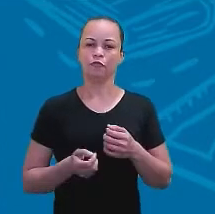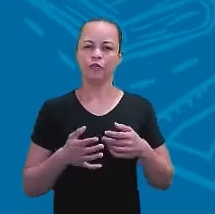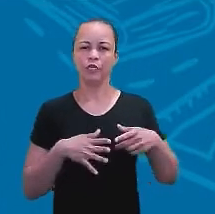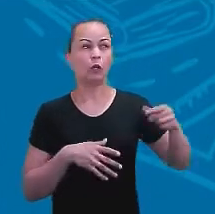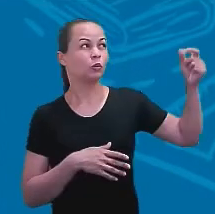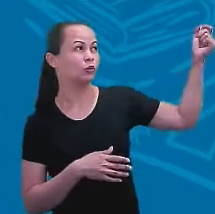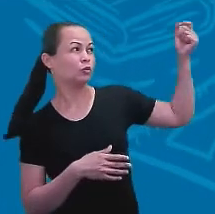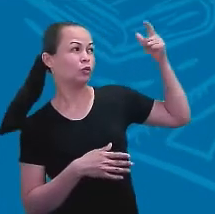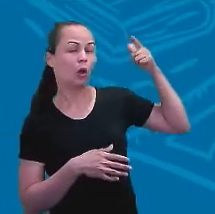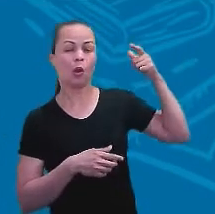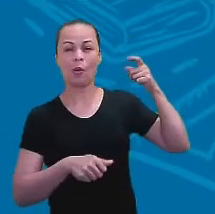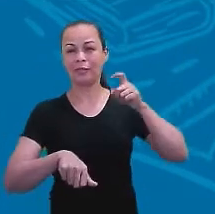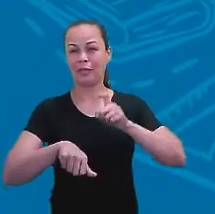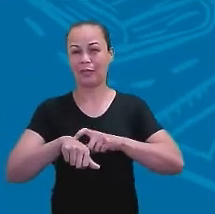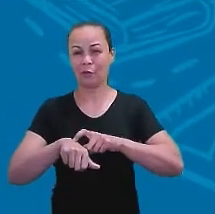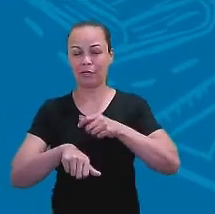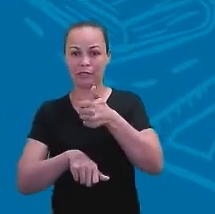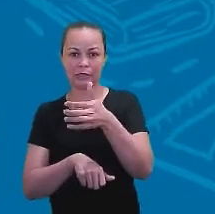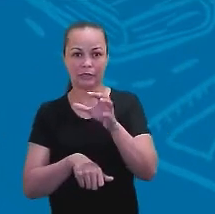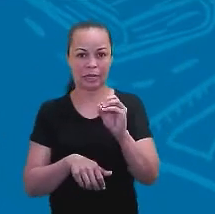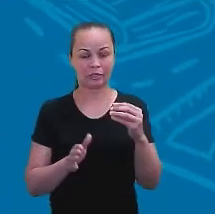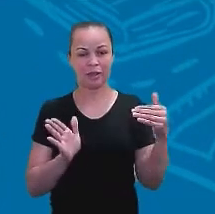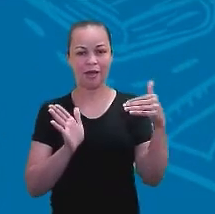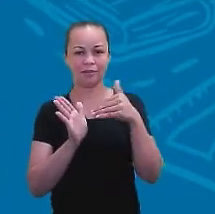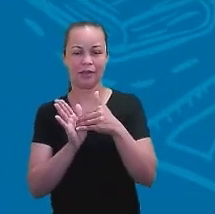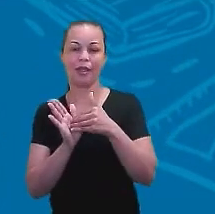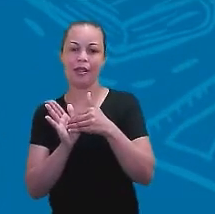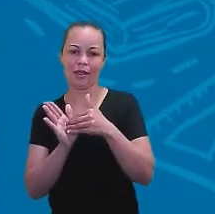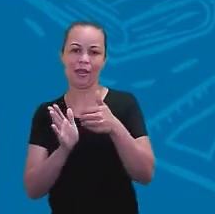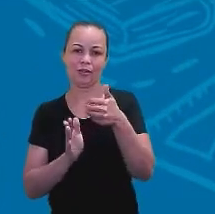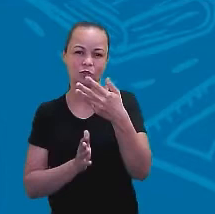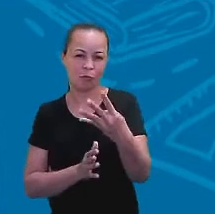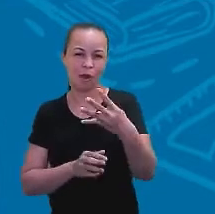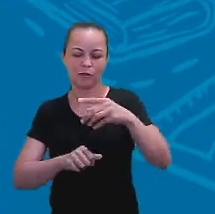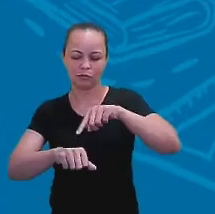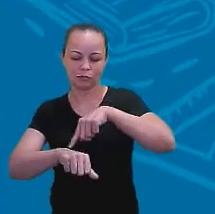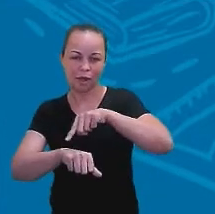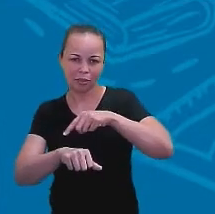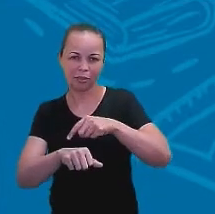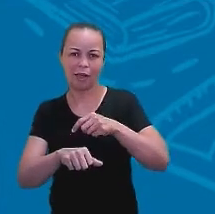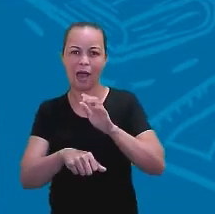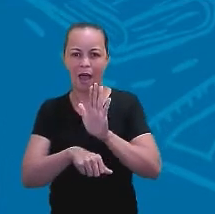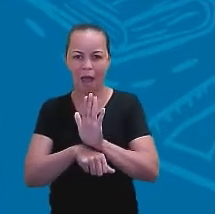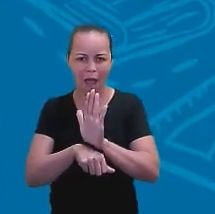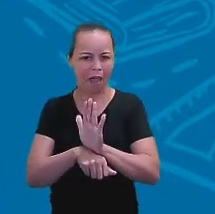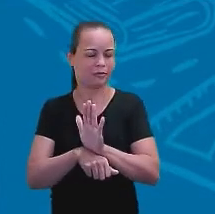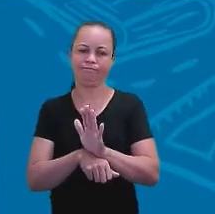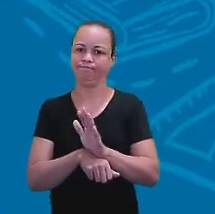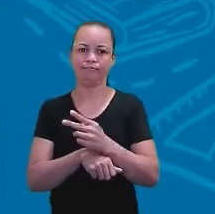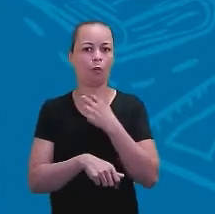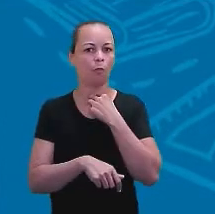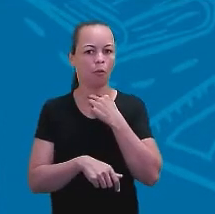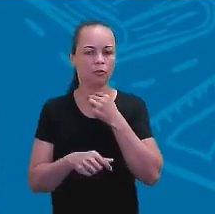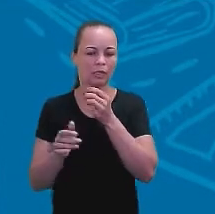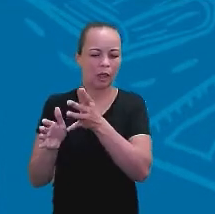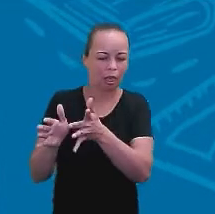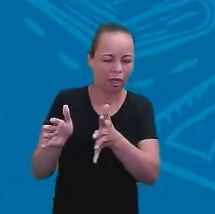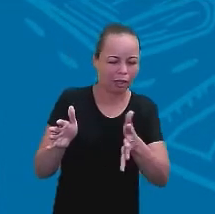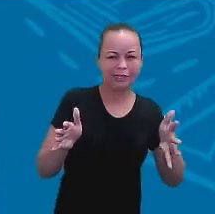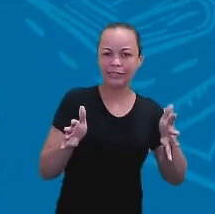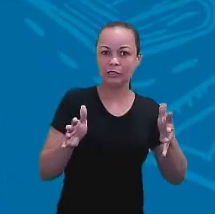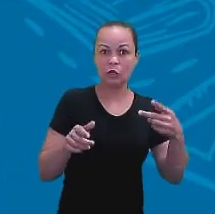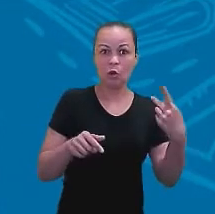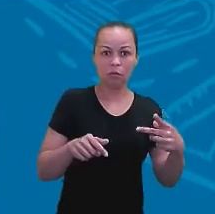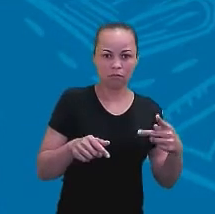sol entre as 10 horas da manhã e as 4 horas da tarde, né? Como eu tinha falado para vocês, é justamente nesse horário